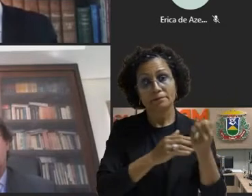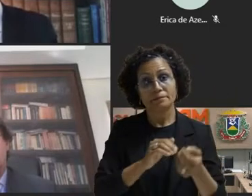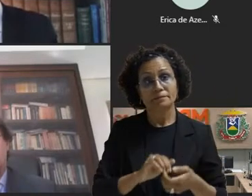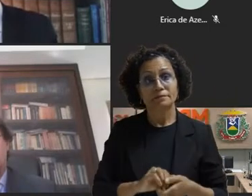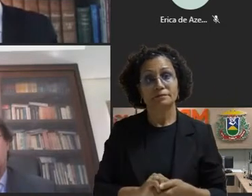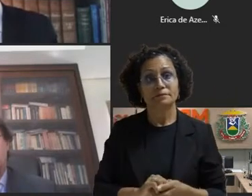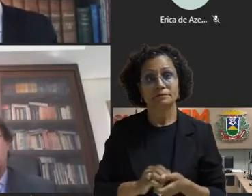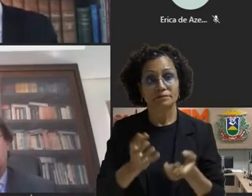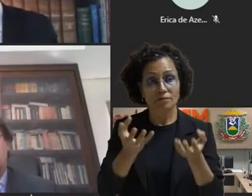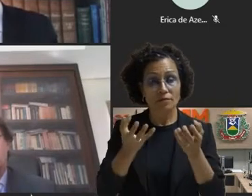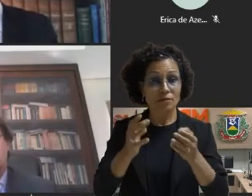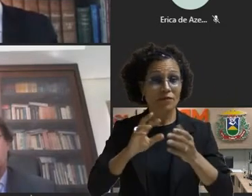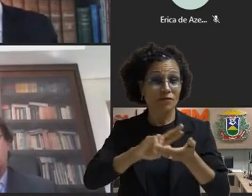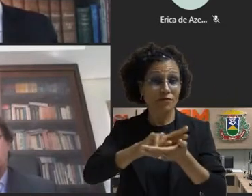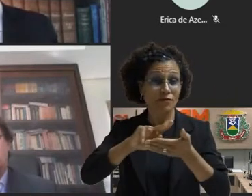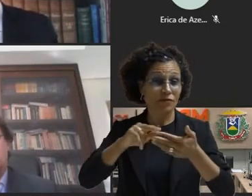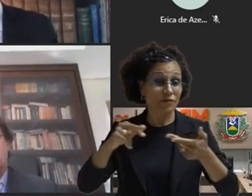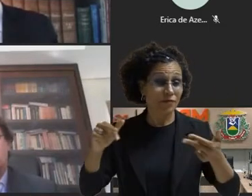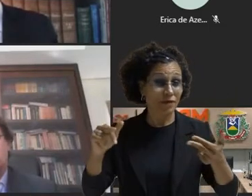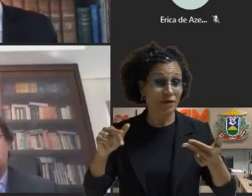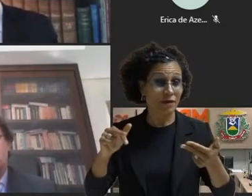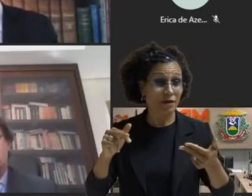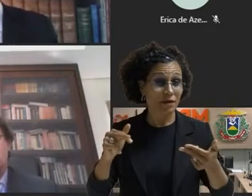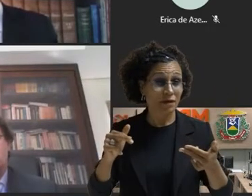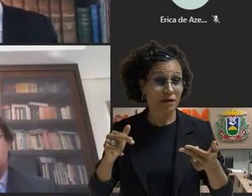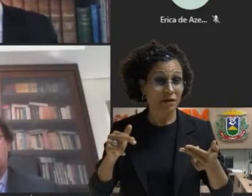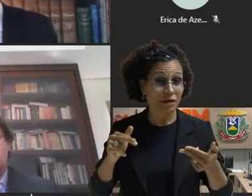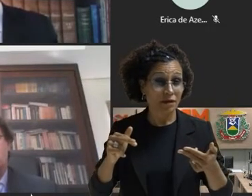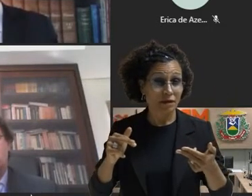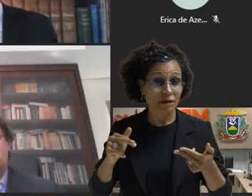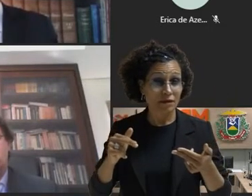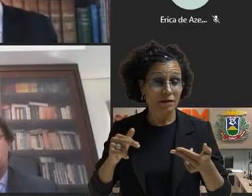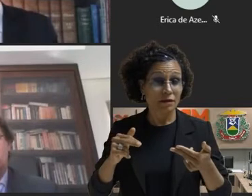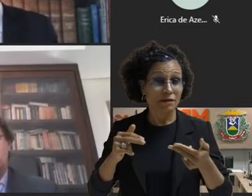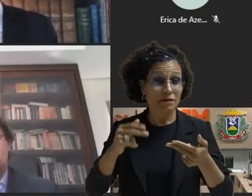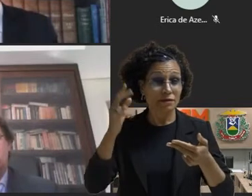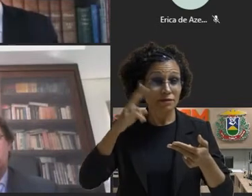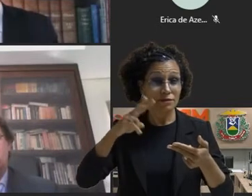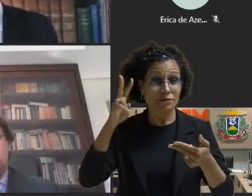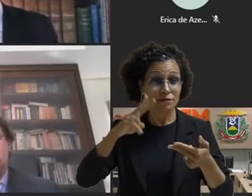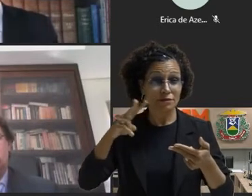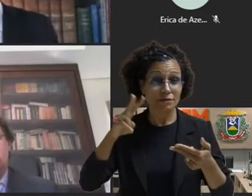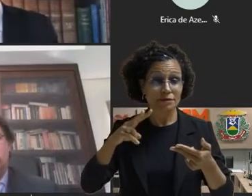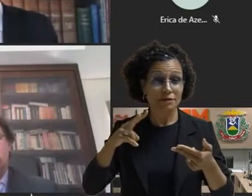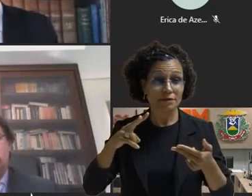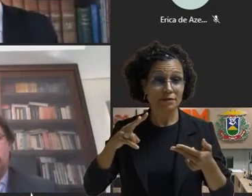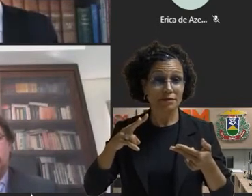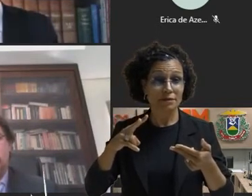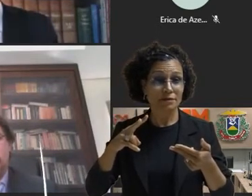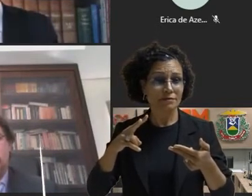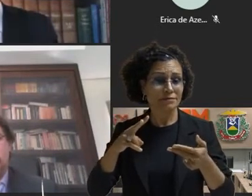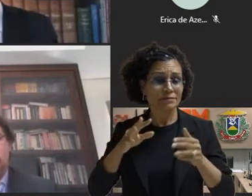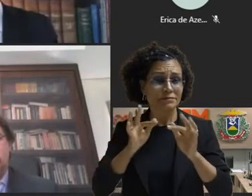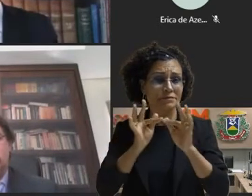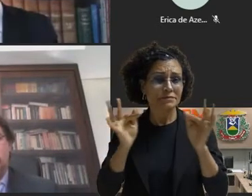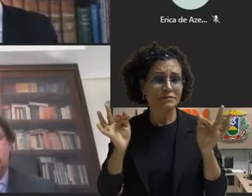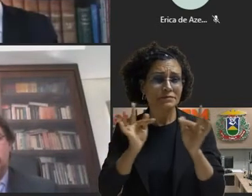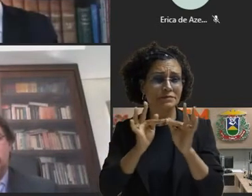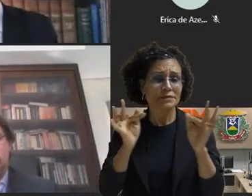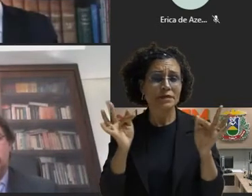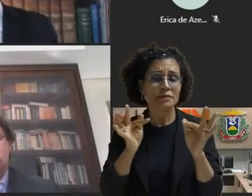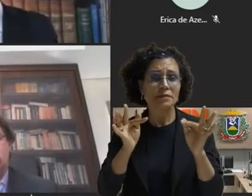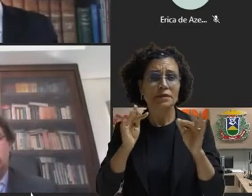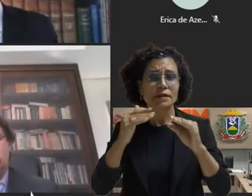muitos casos, eu remetia à apuração do patrimônio, mas a minha atuação era simplesmente de estar